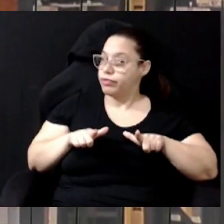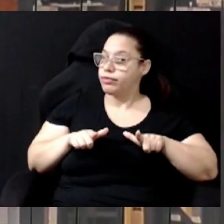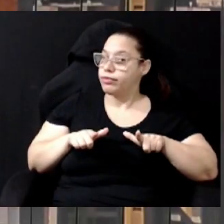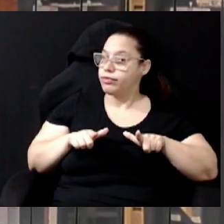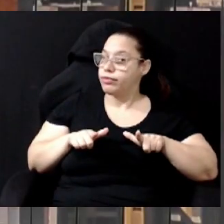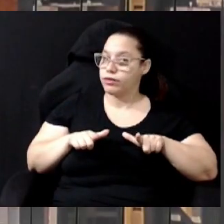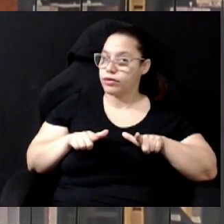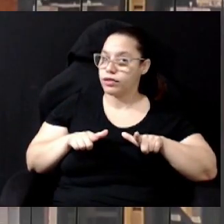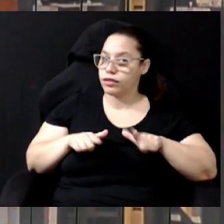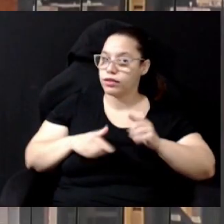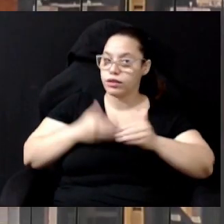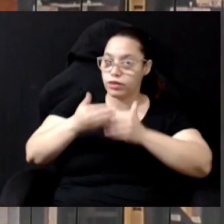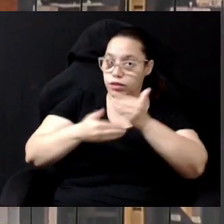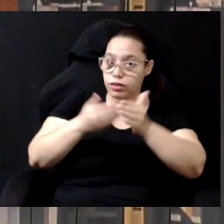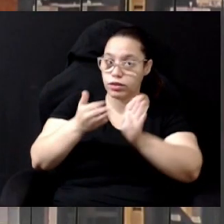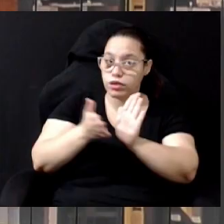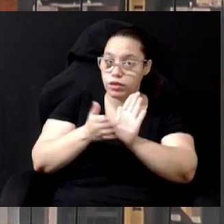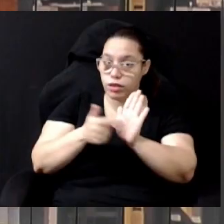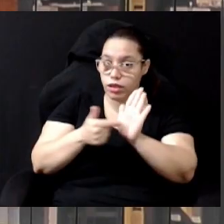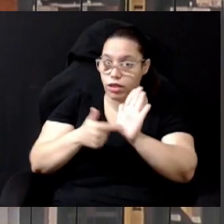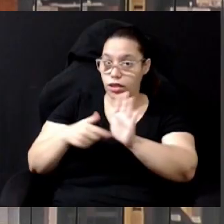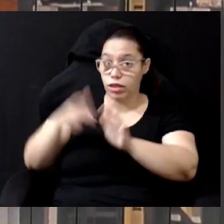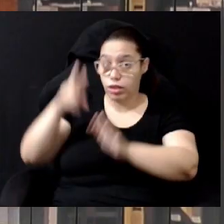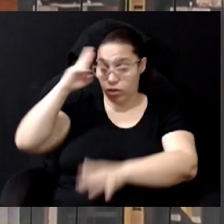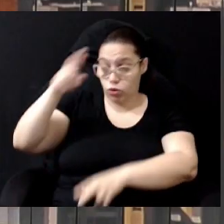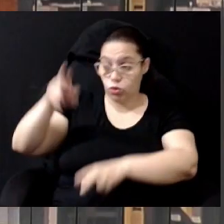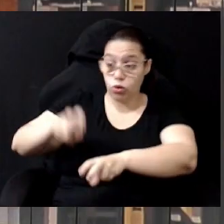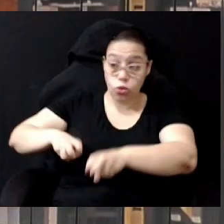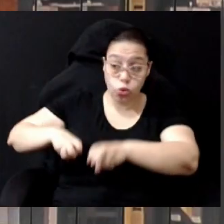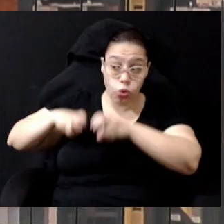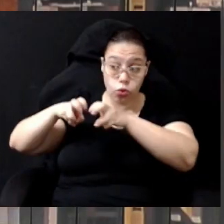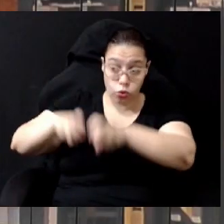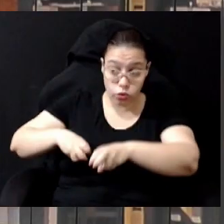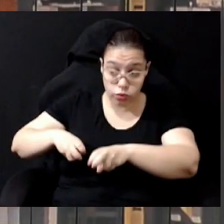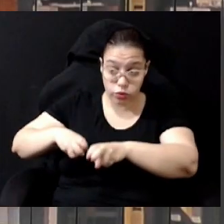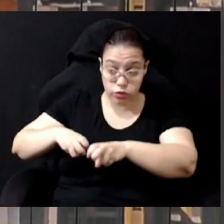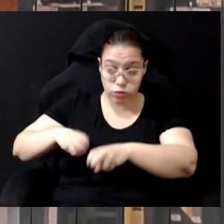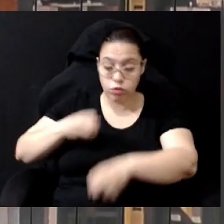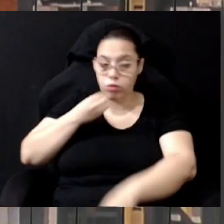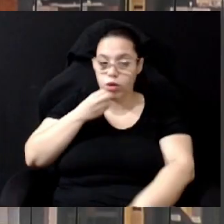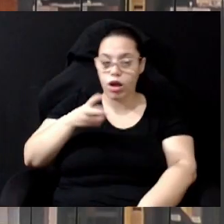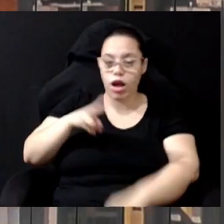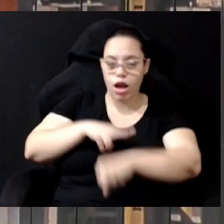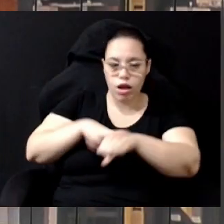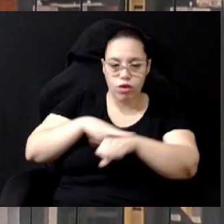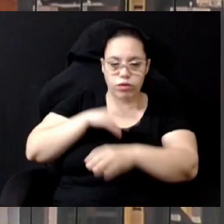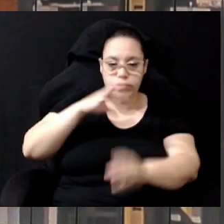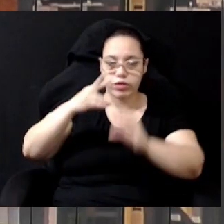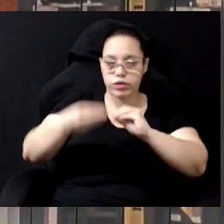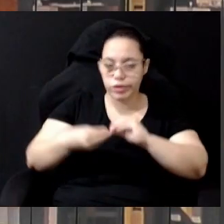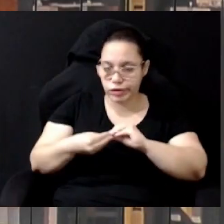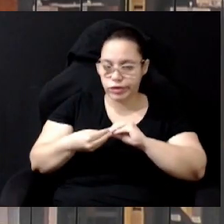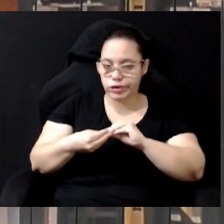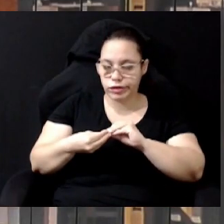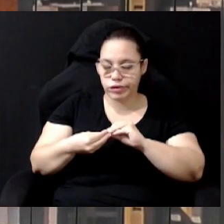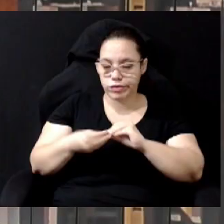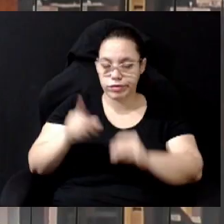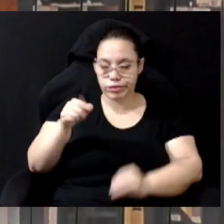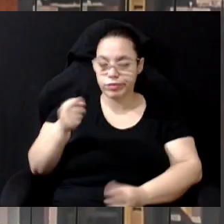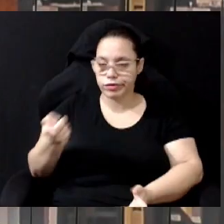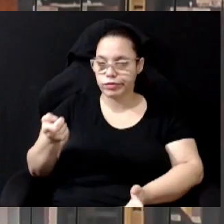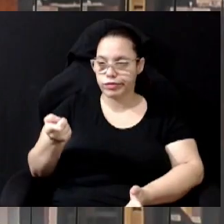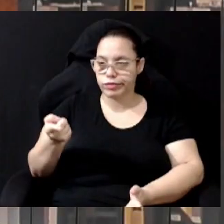elas preconizam que o agricultor tenha esses índices mais verdes, mais sustentáveis de produção,